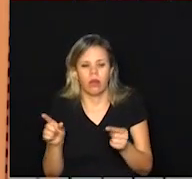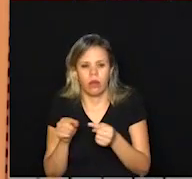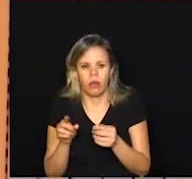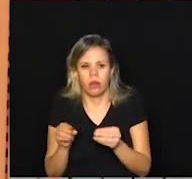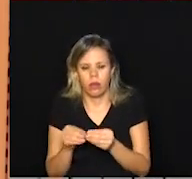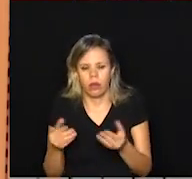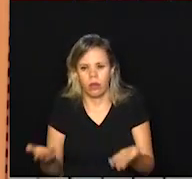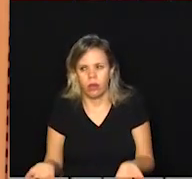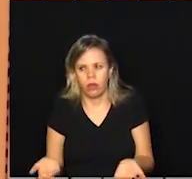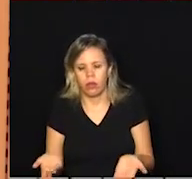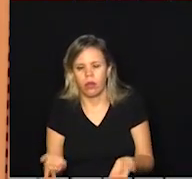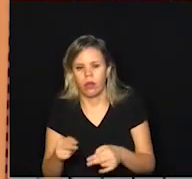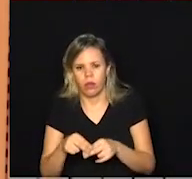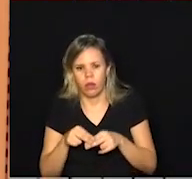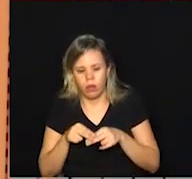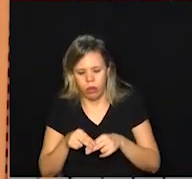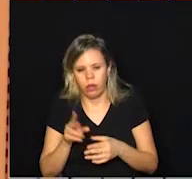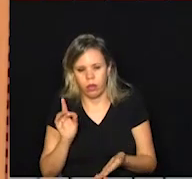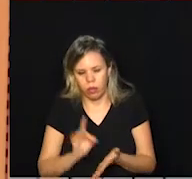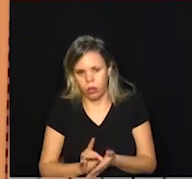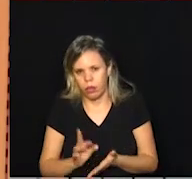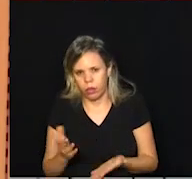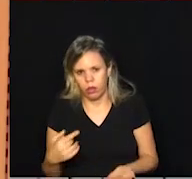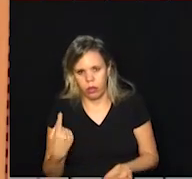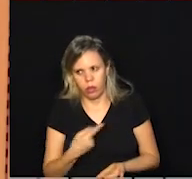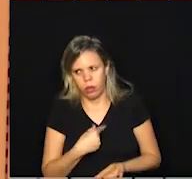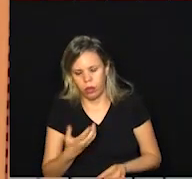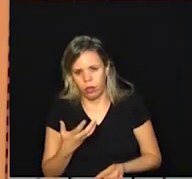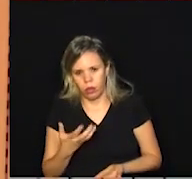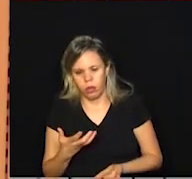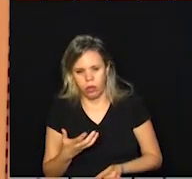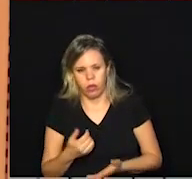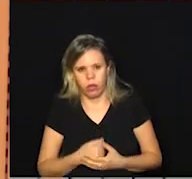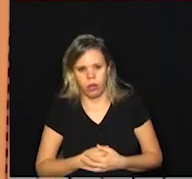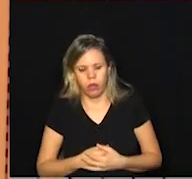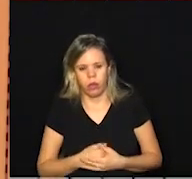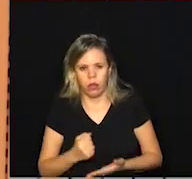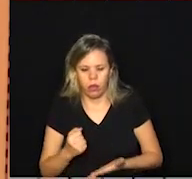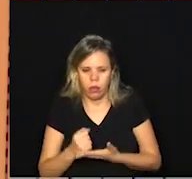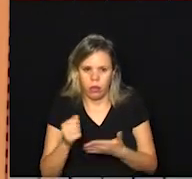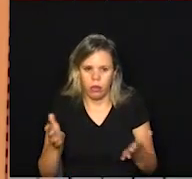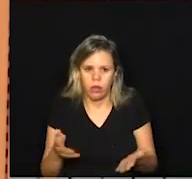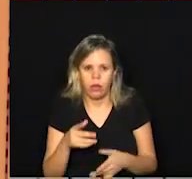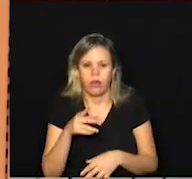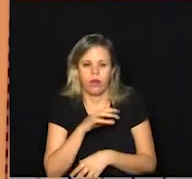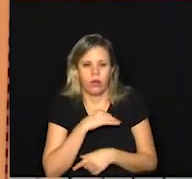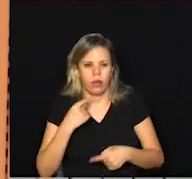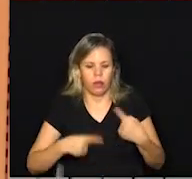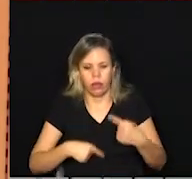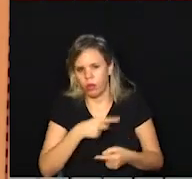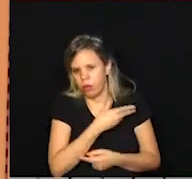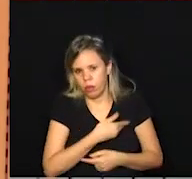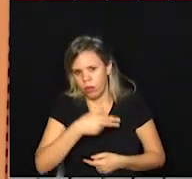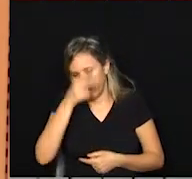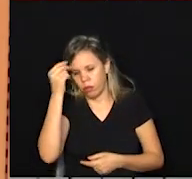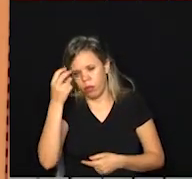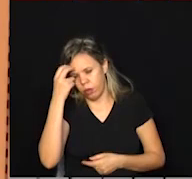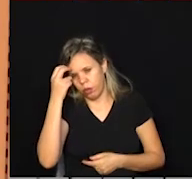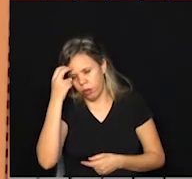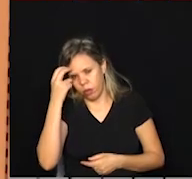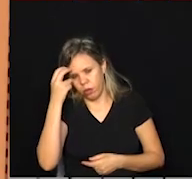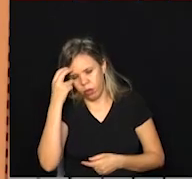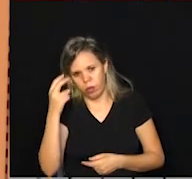finalidade por isso eu quero reafirmar nós queremos contribuir com a política pública de Cultura